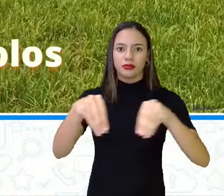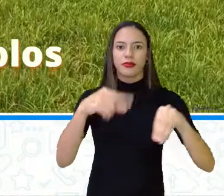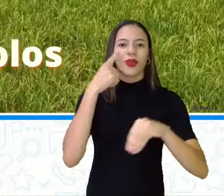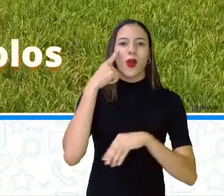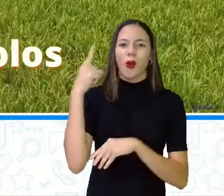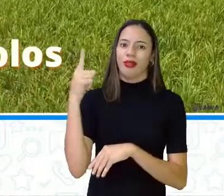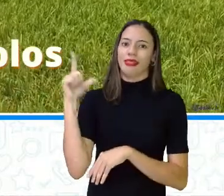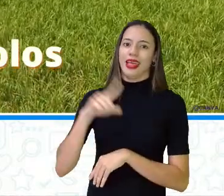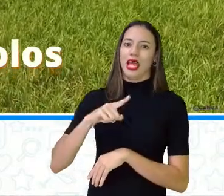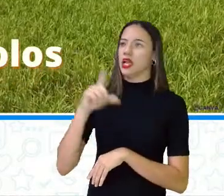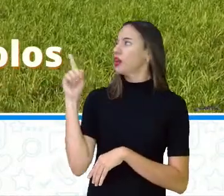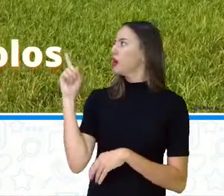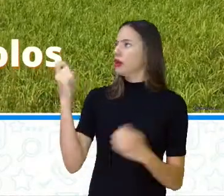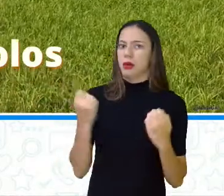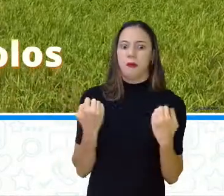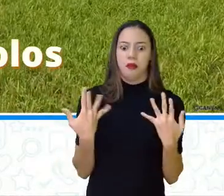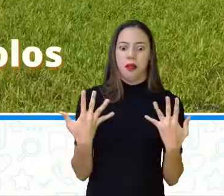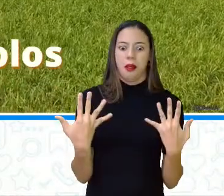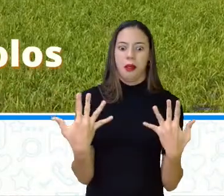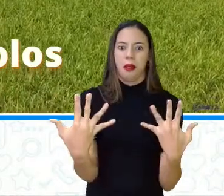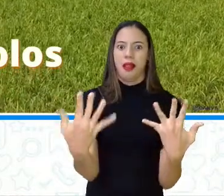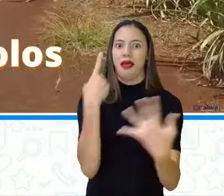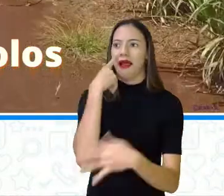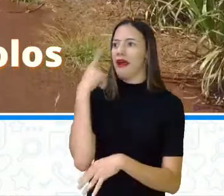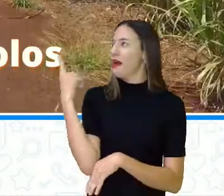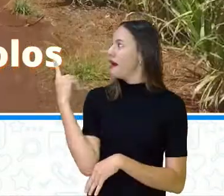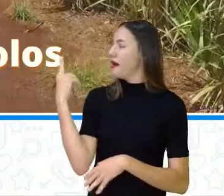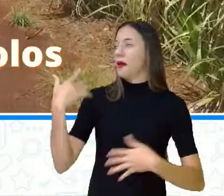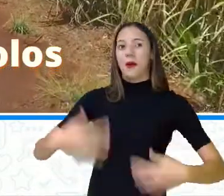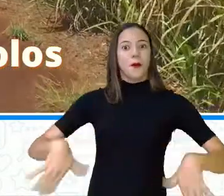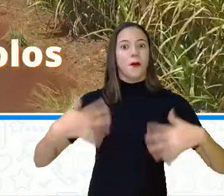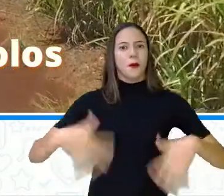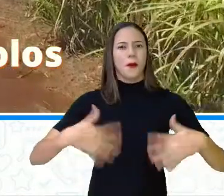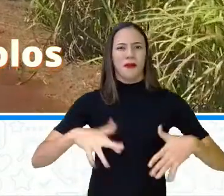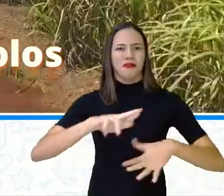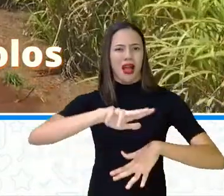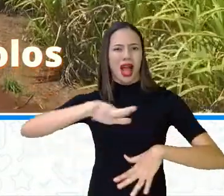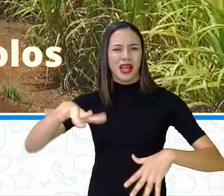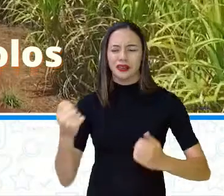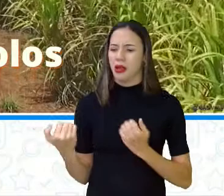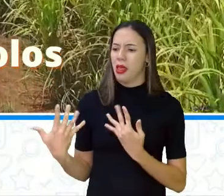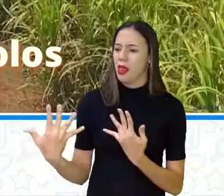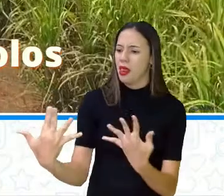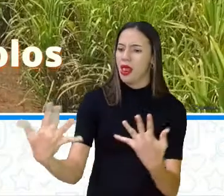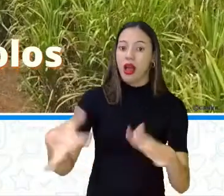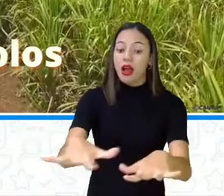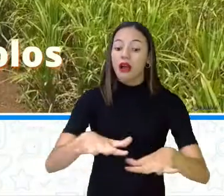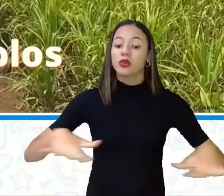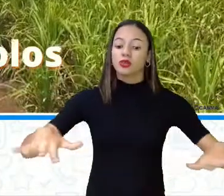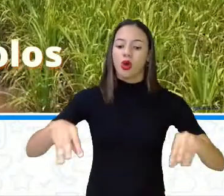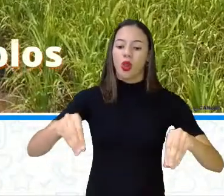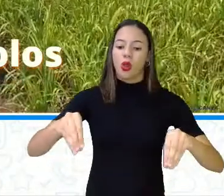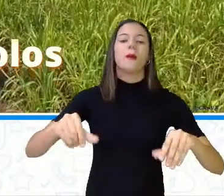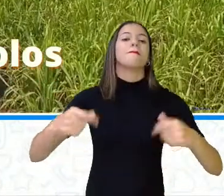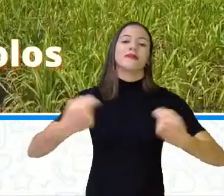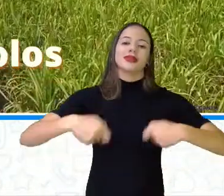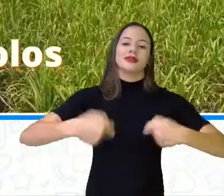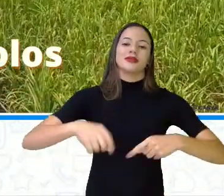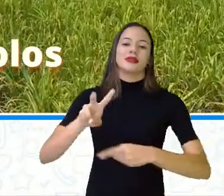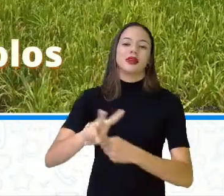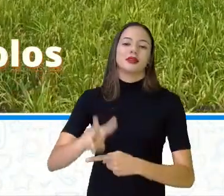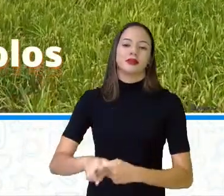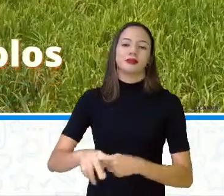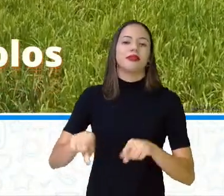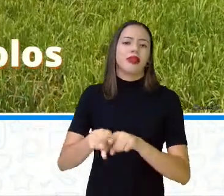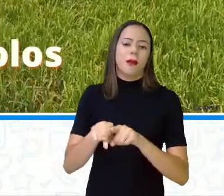estão vendo aí, né? Grandiosa, plantações e mais plantações, o solo ele precisa estar preservado para isso. Ele também serve aí